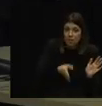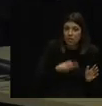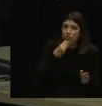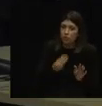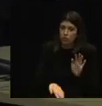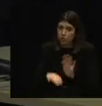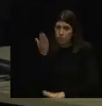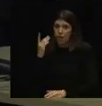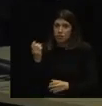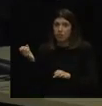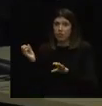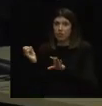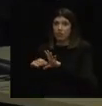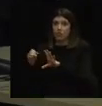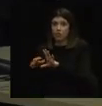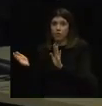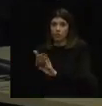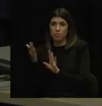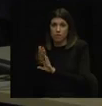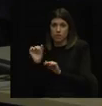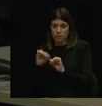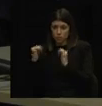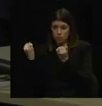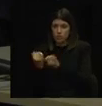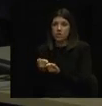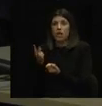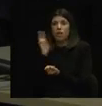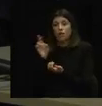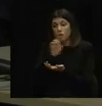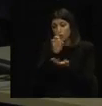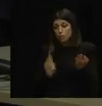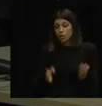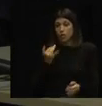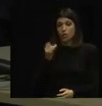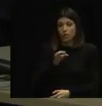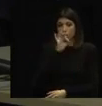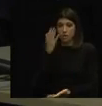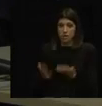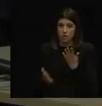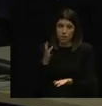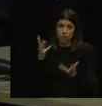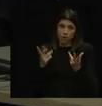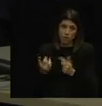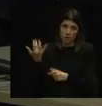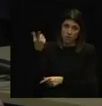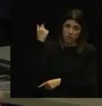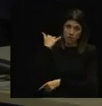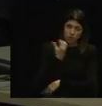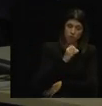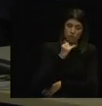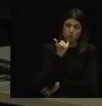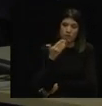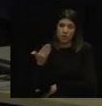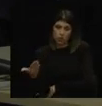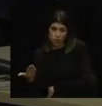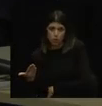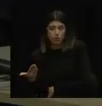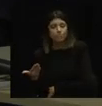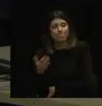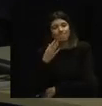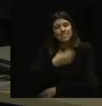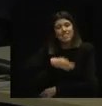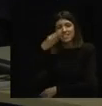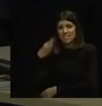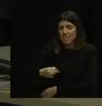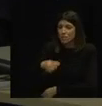os valores do Fundo de Emergência Social são reduzidos em 12% em relação ao orçamento para 2021, e não será